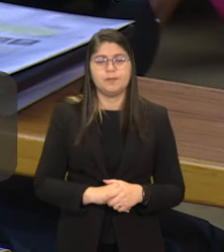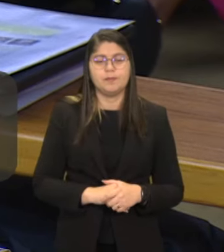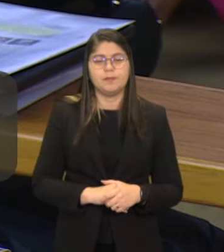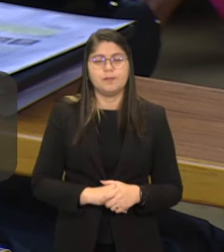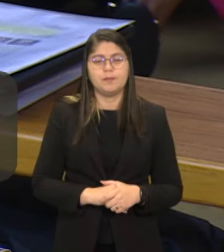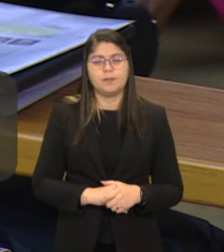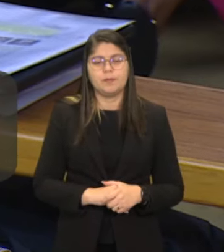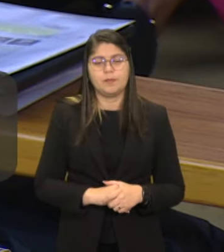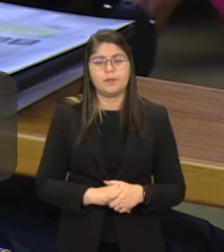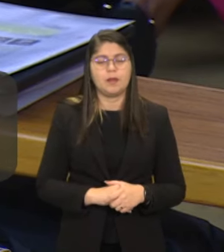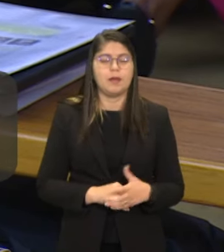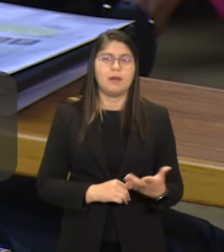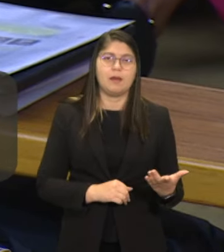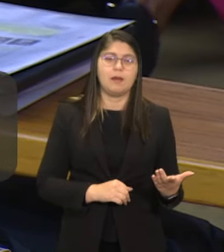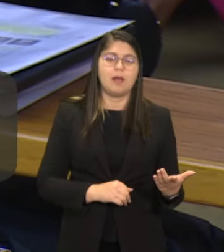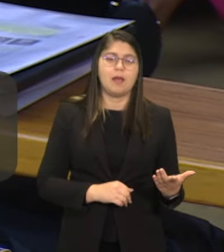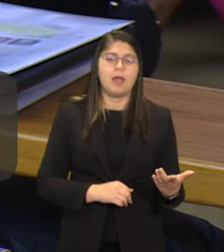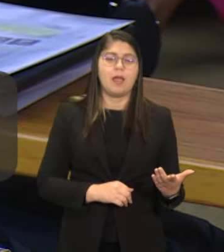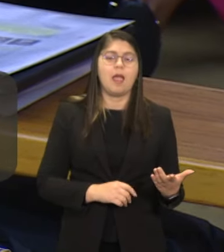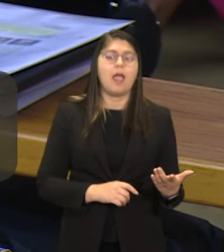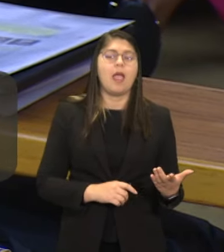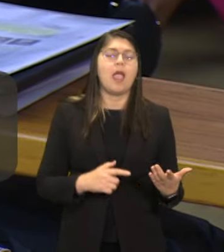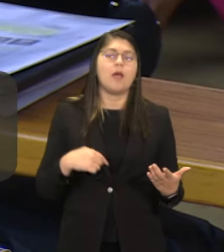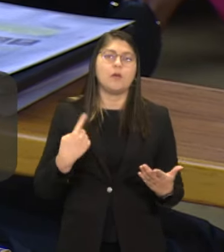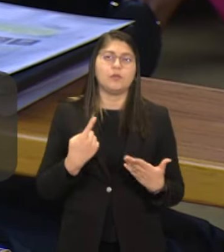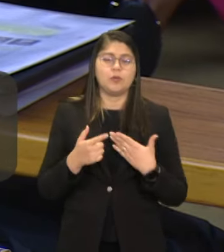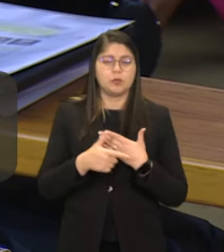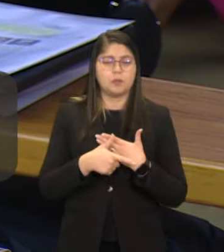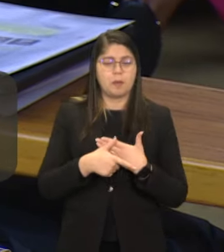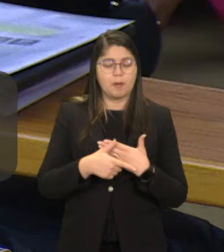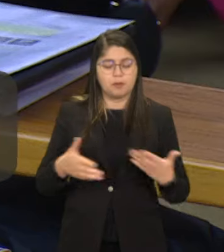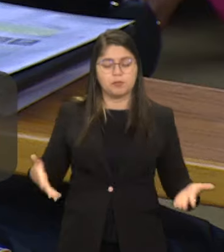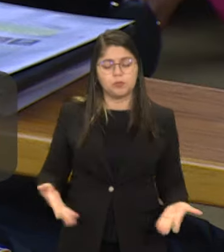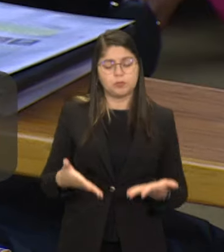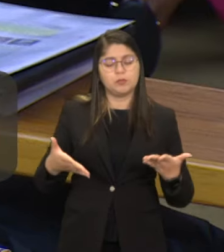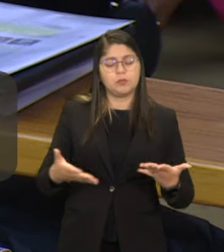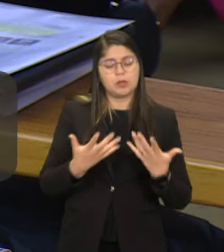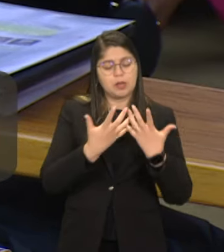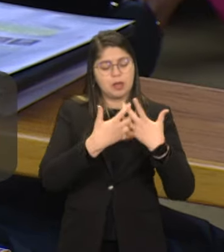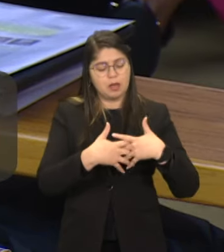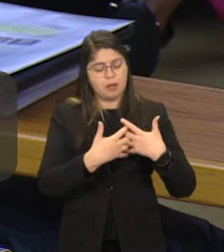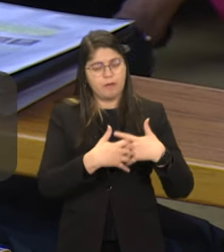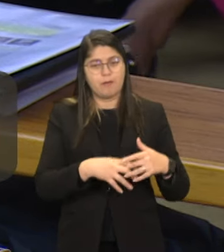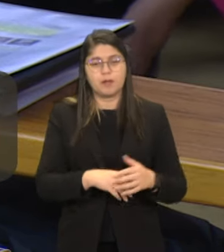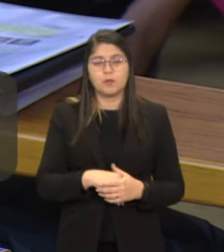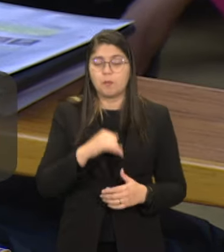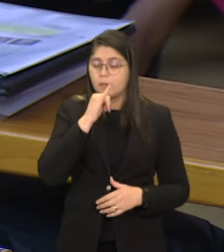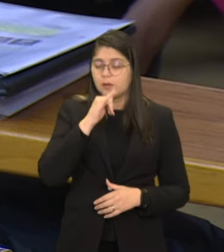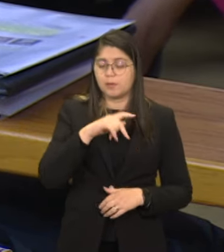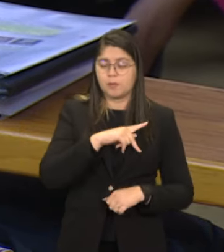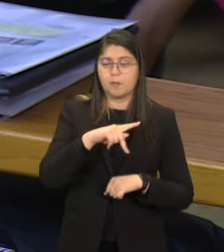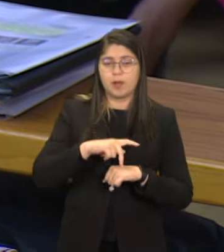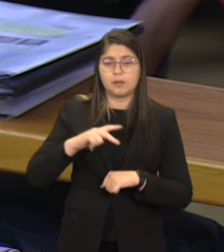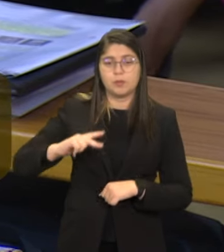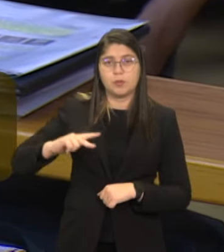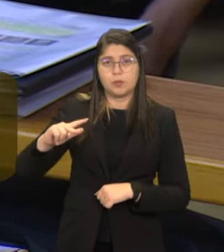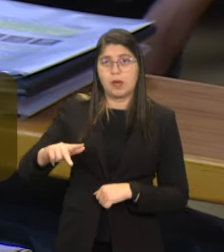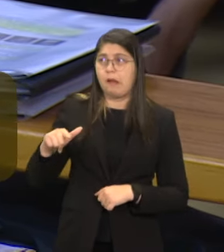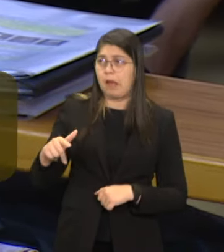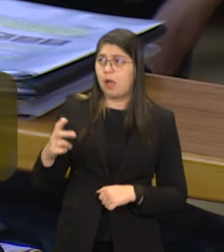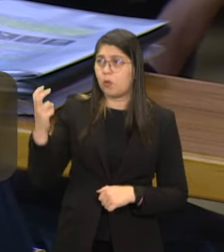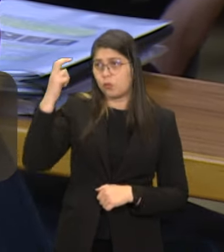não nos custa, nesse caso, exercer o papel de impulsionadores desse reflexo. Portugal, que tem uma cultura muito parecida